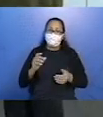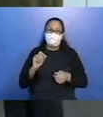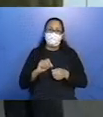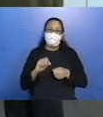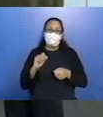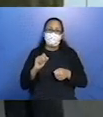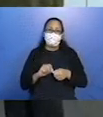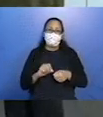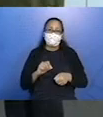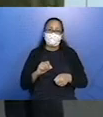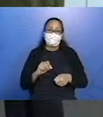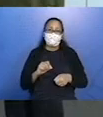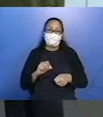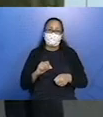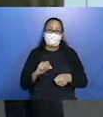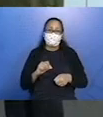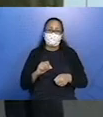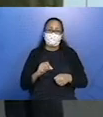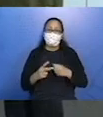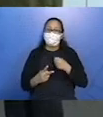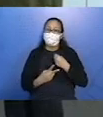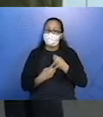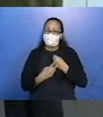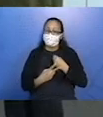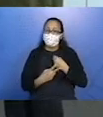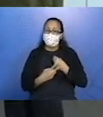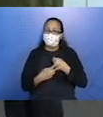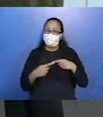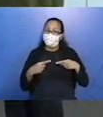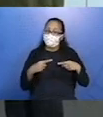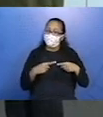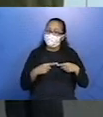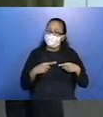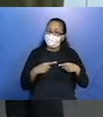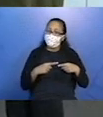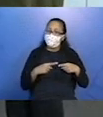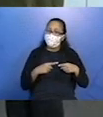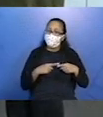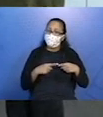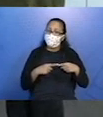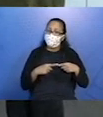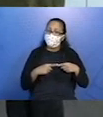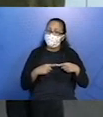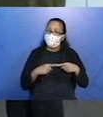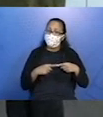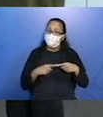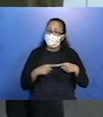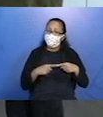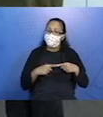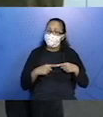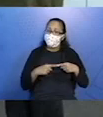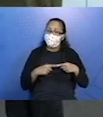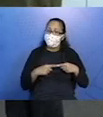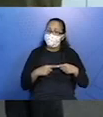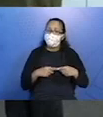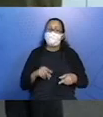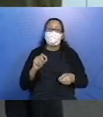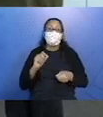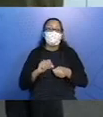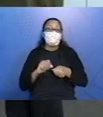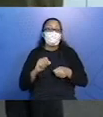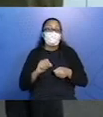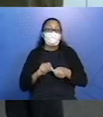concordar com as pessoas. Se são elas, eu não posso pôr elas faz aniversário hoje. Elas